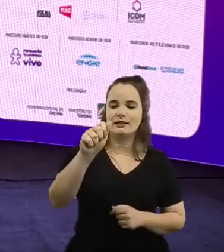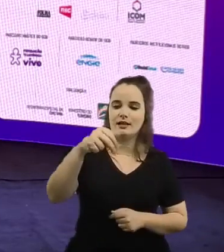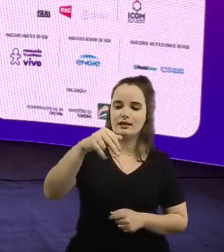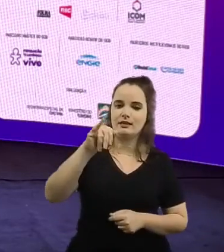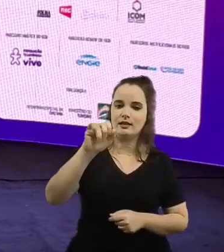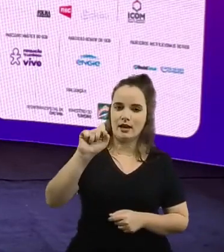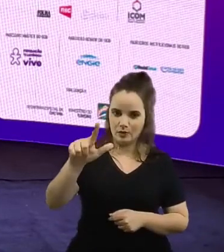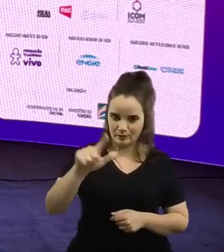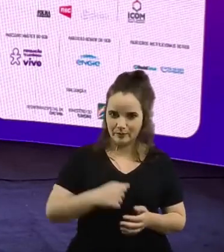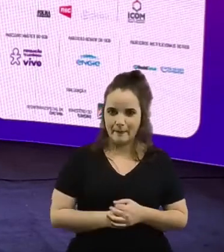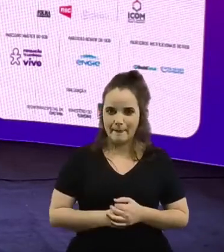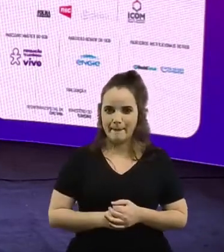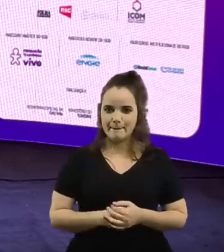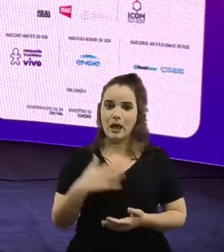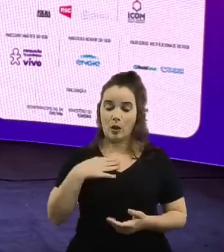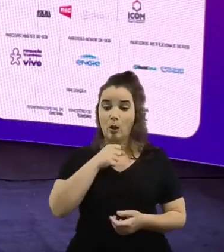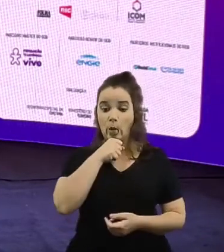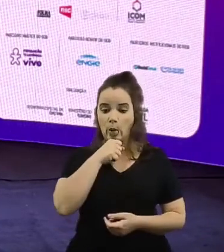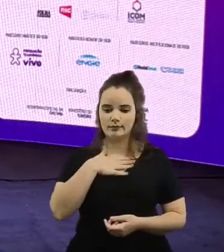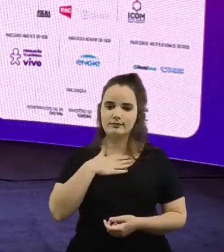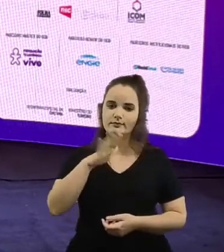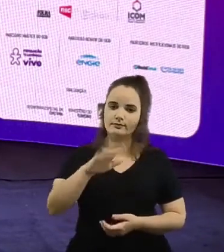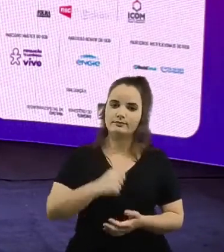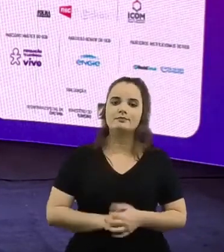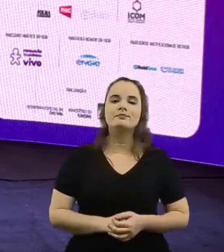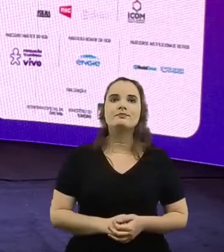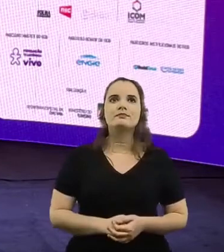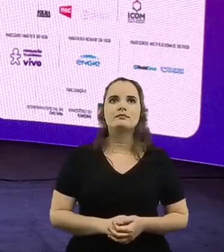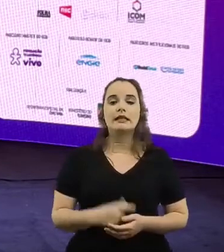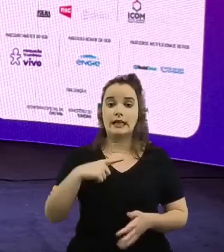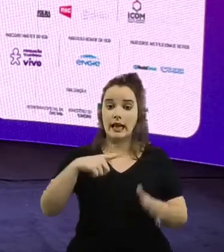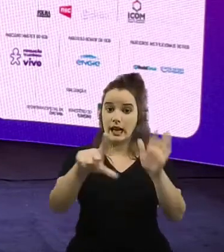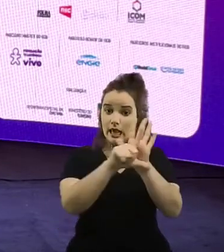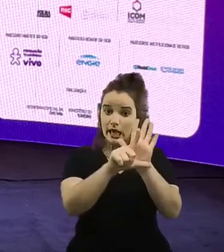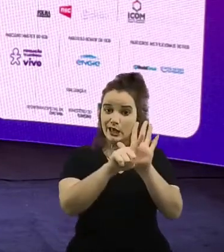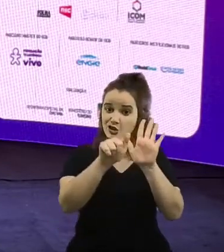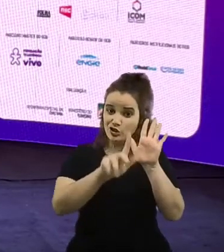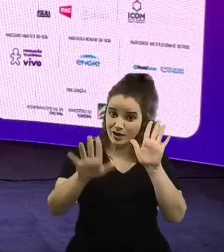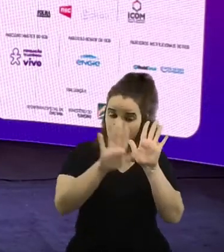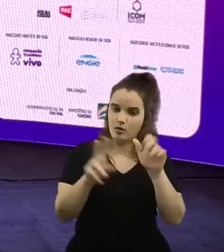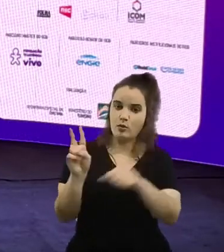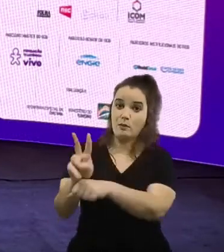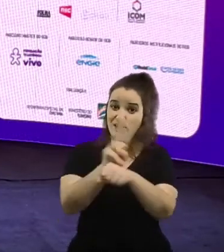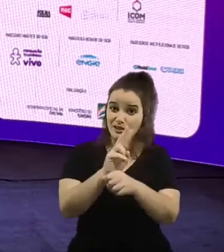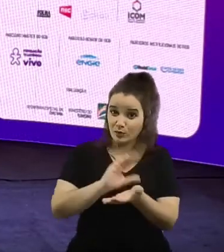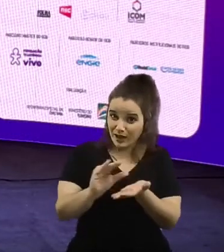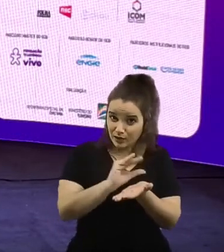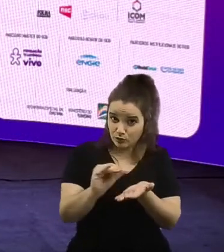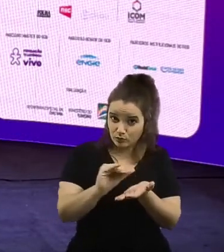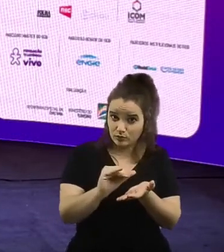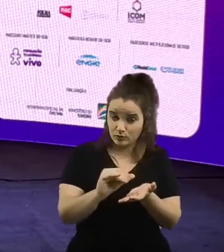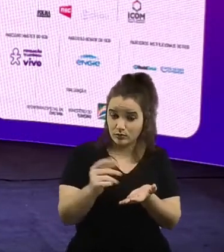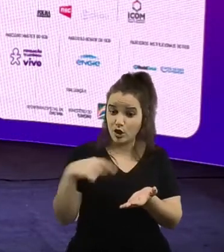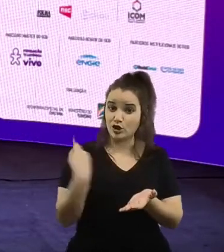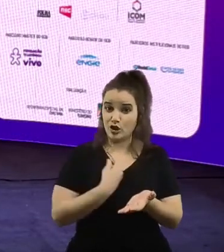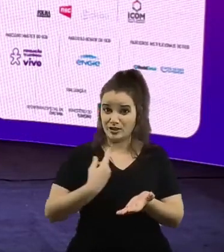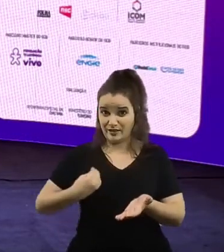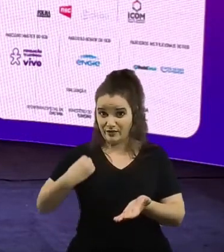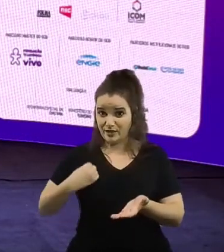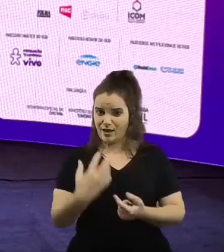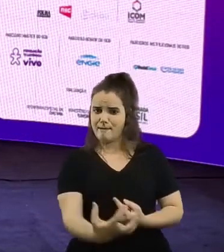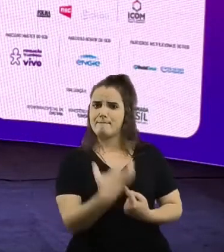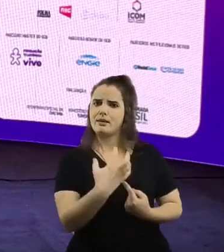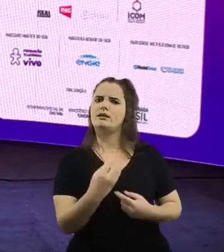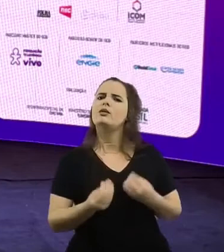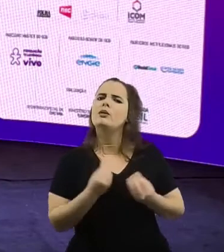eu até melhorar, né? Como a Lei Geral de Proteção de Dados impacta as nossas vidas na prática? E o que é importante sabermos sobre